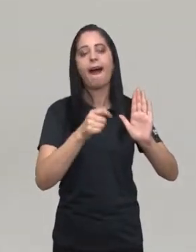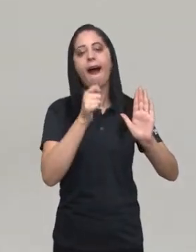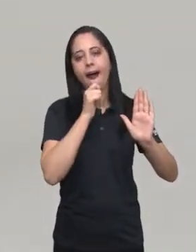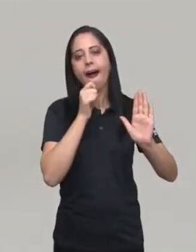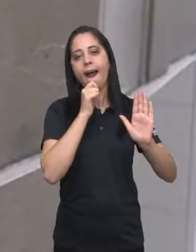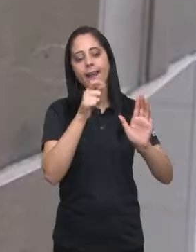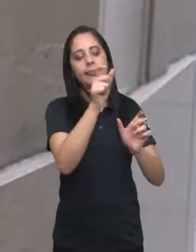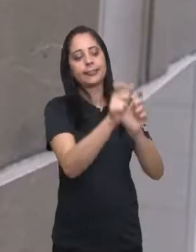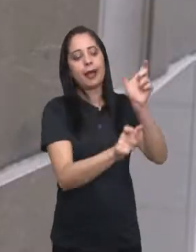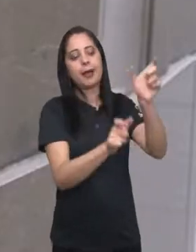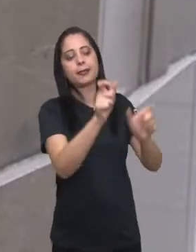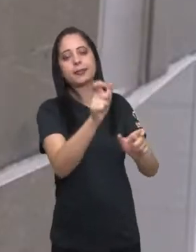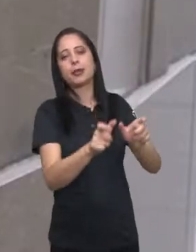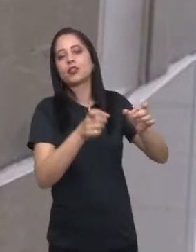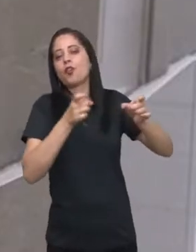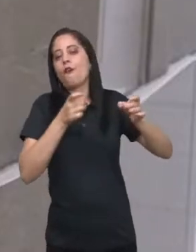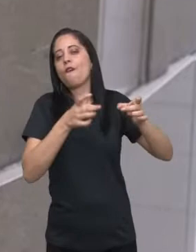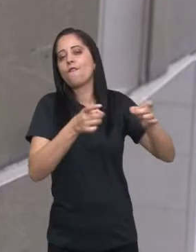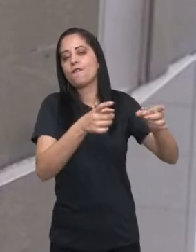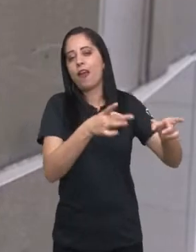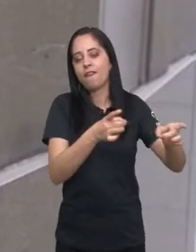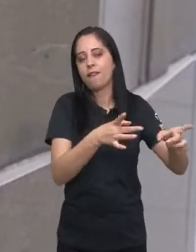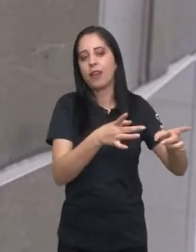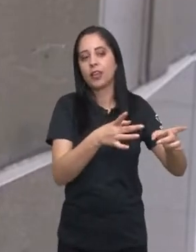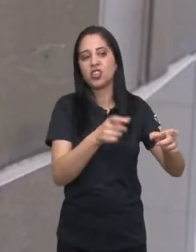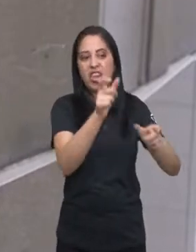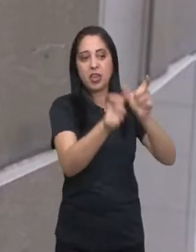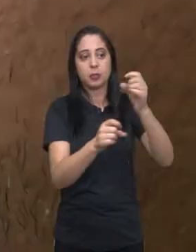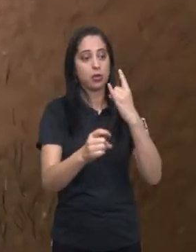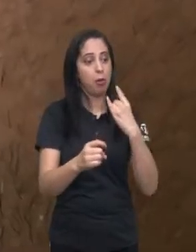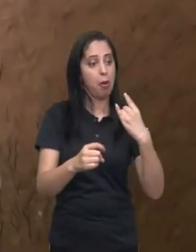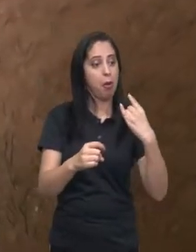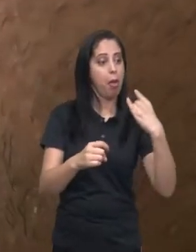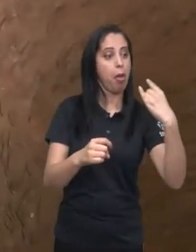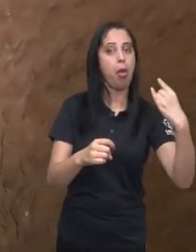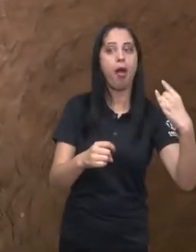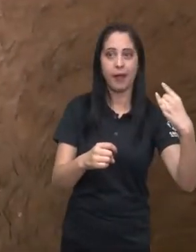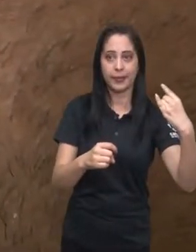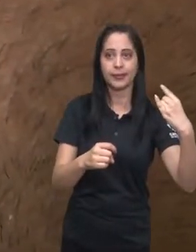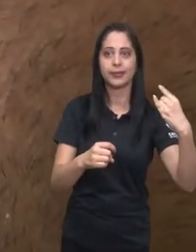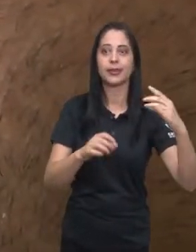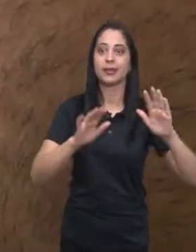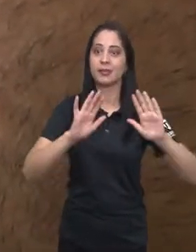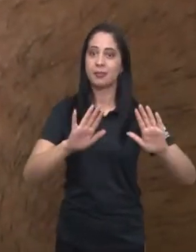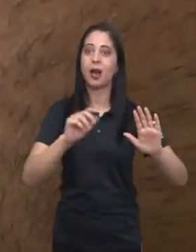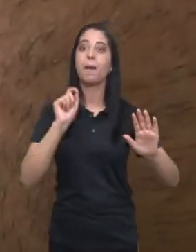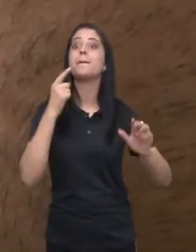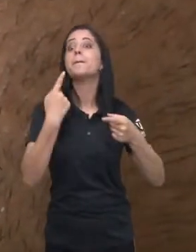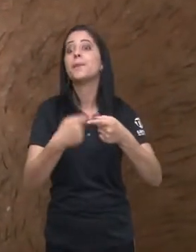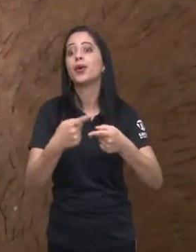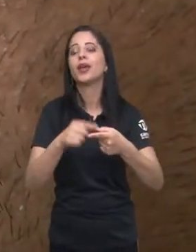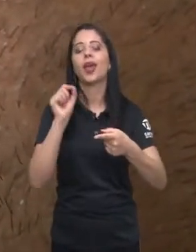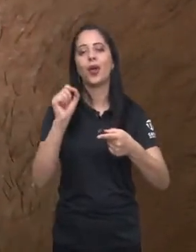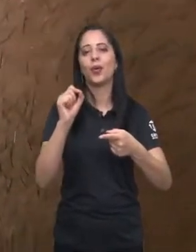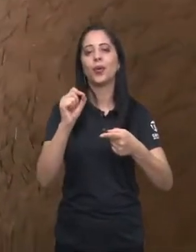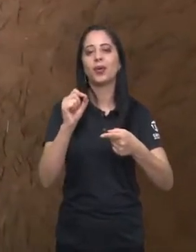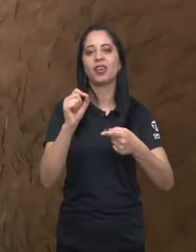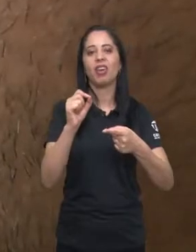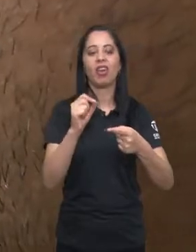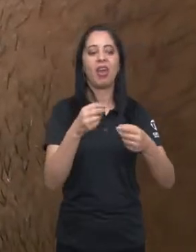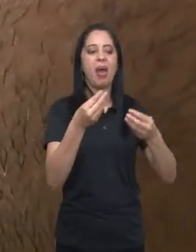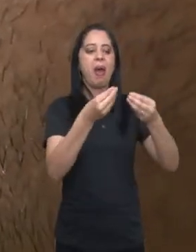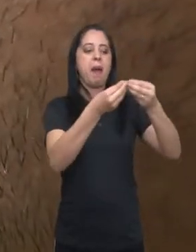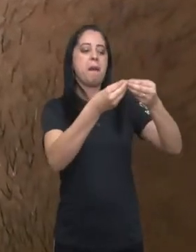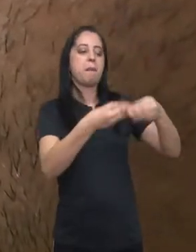comercializado no país e tem atraído cada vez mais pessoas muitas das promessas é que o produto eletrônico seria